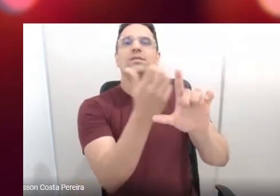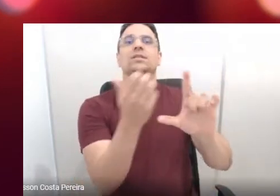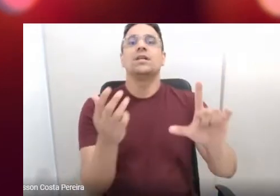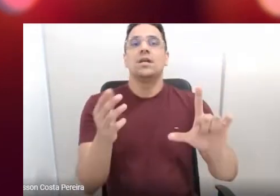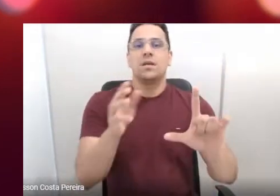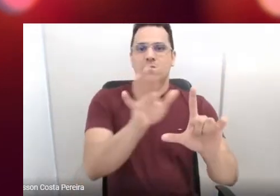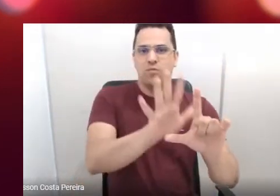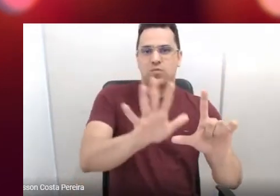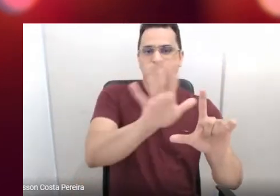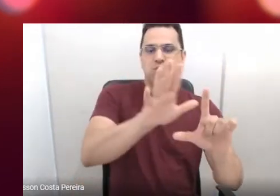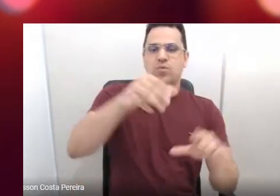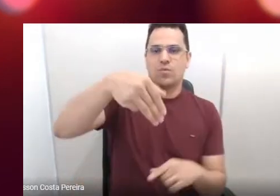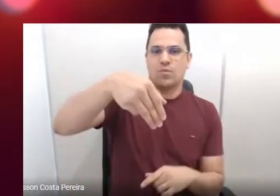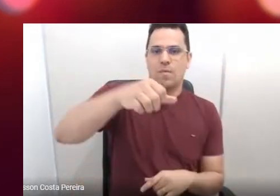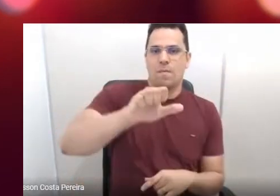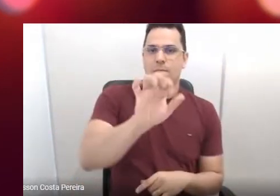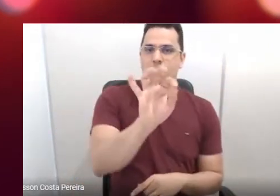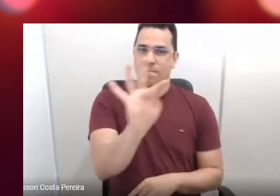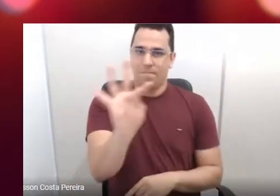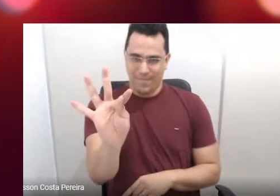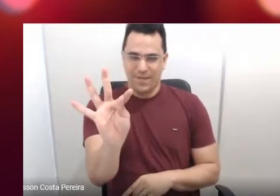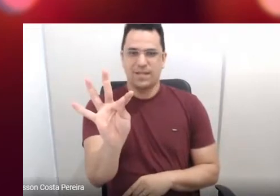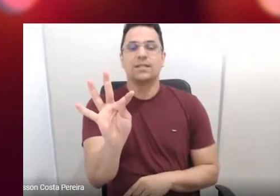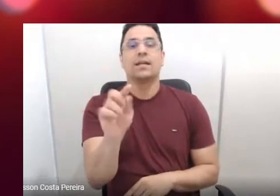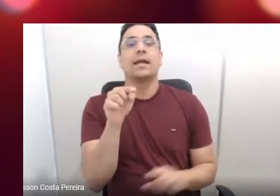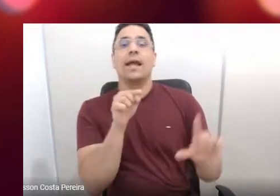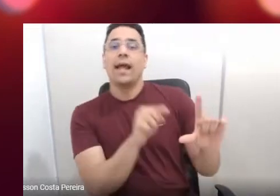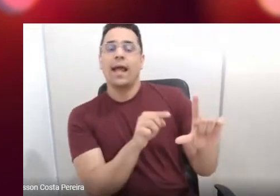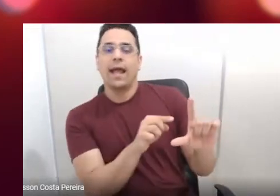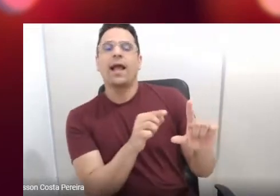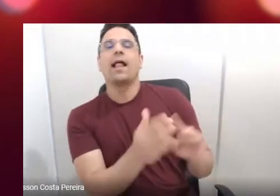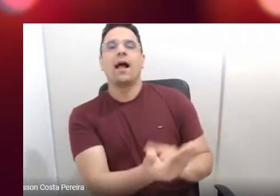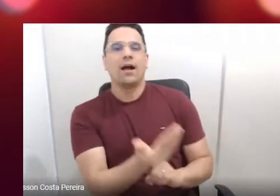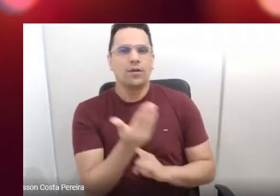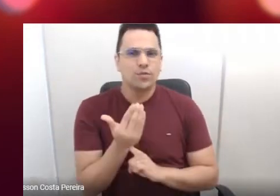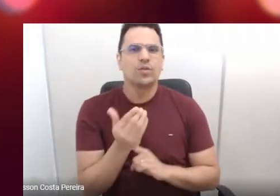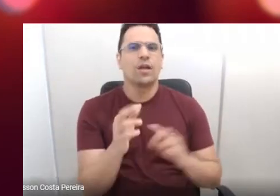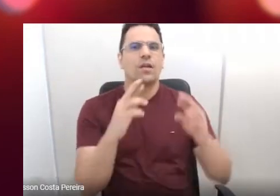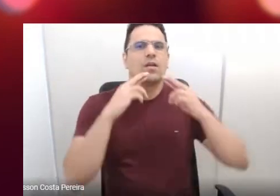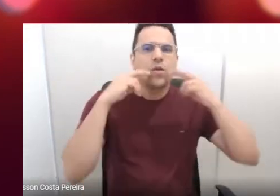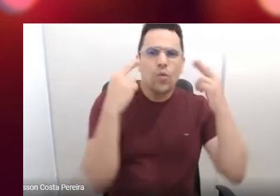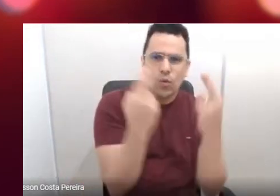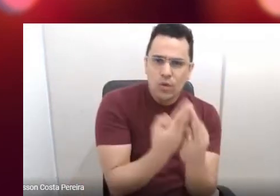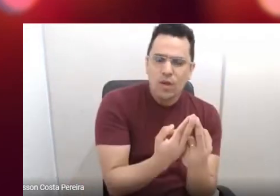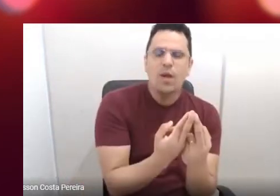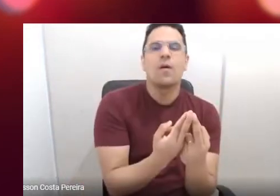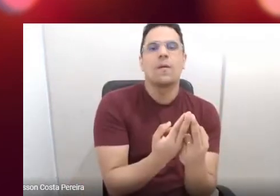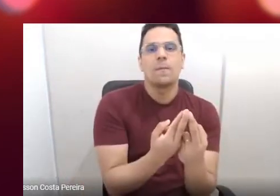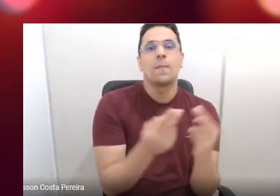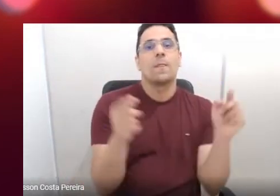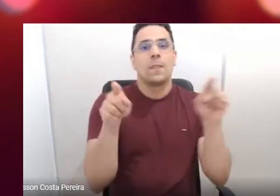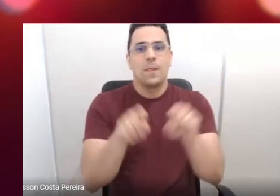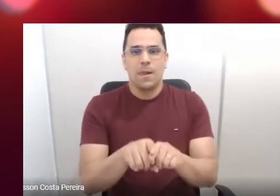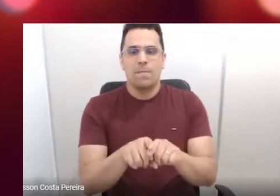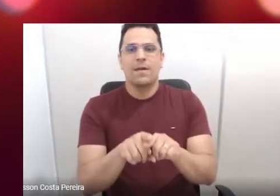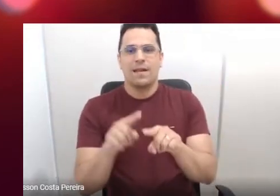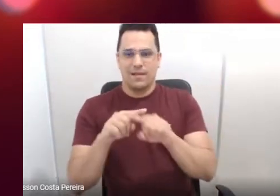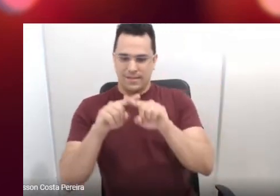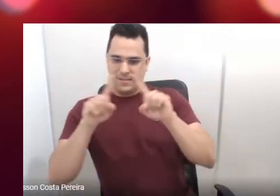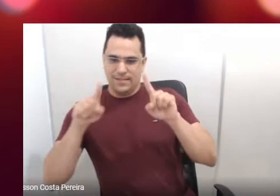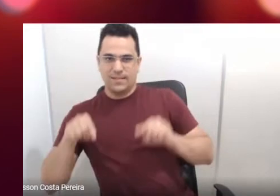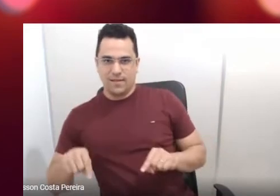através principalmente do Meet, sendo esta ferramenta utilizada para realizar reuniões, tanto com